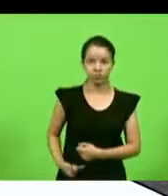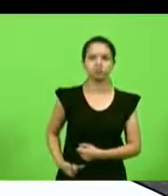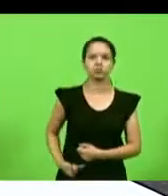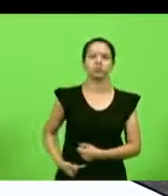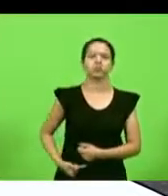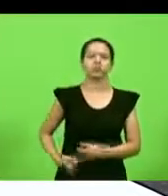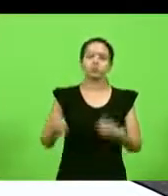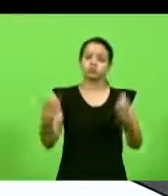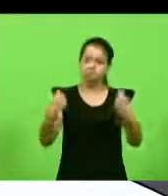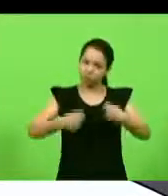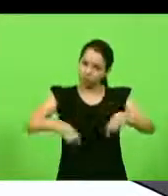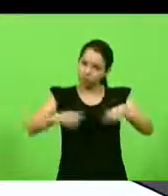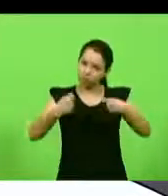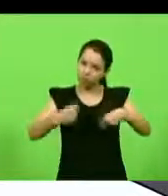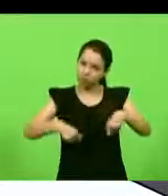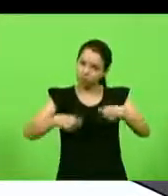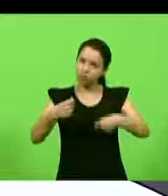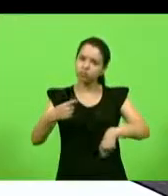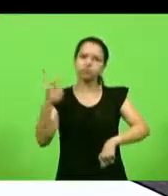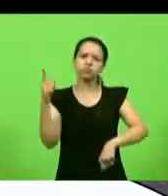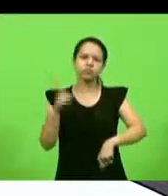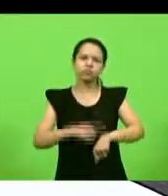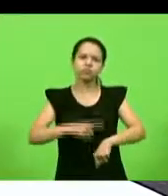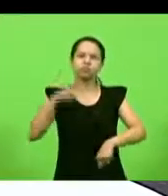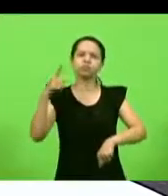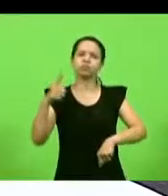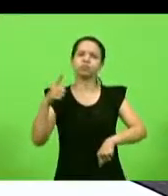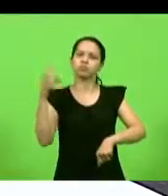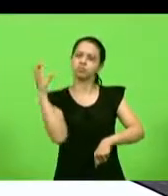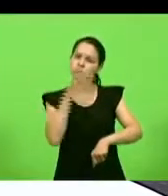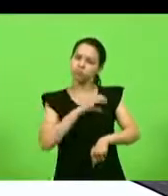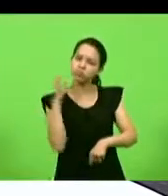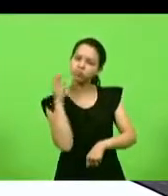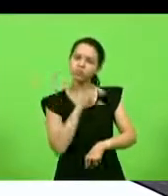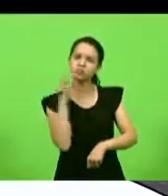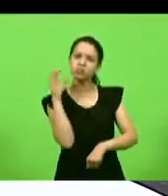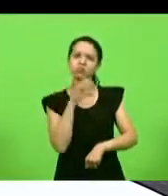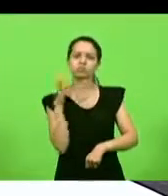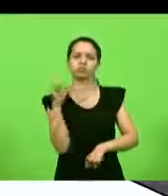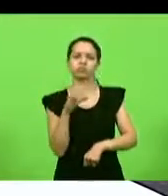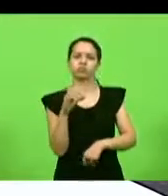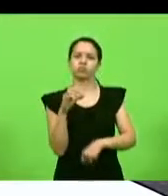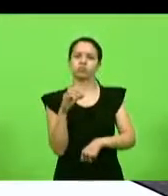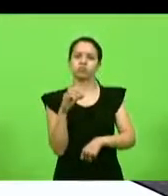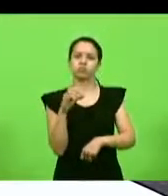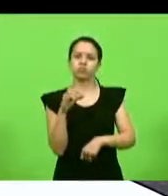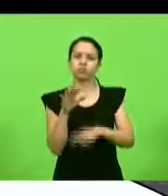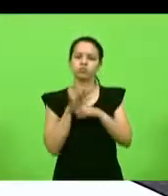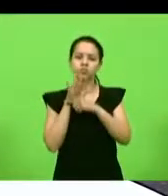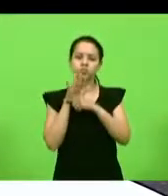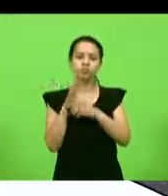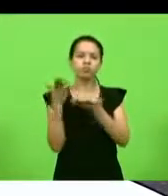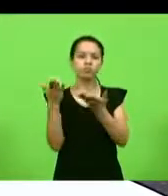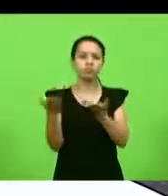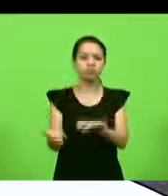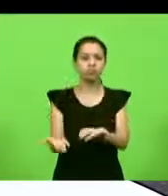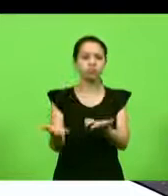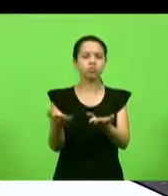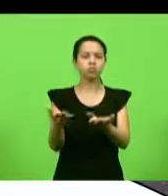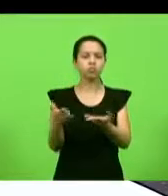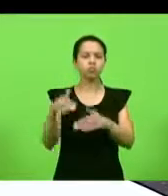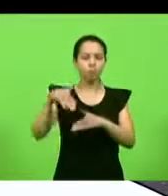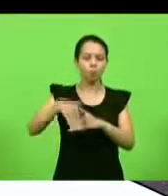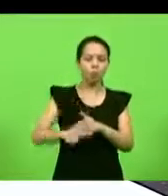tome as providências urgentes em relação aos buracos de